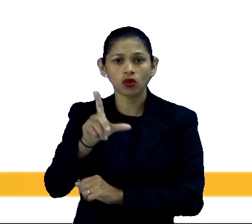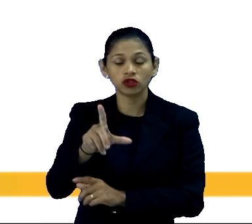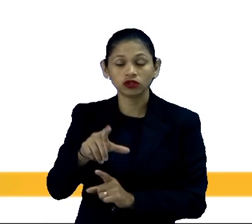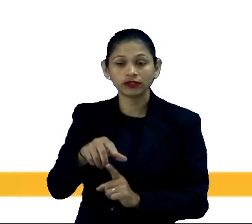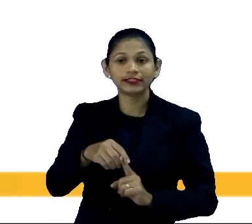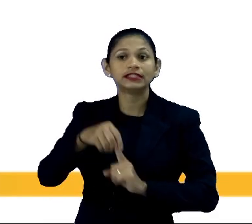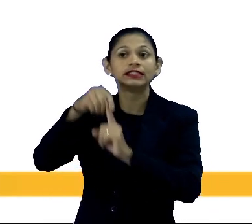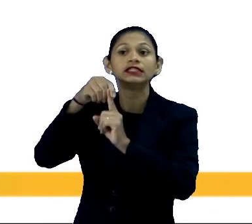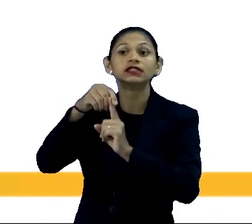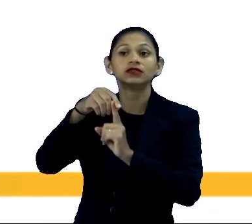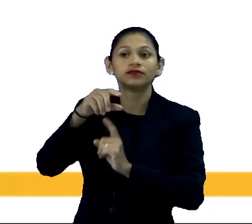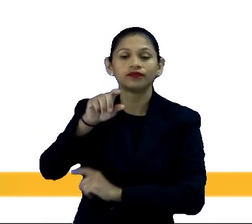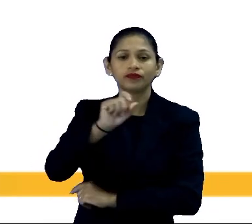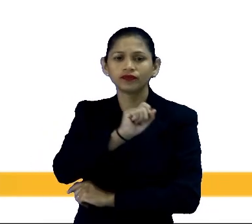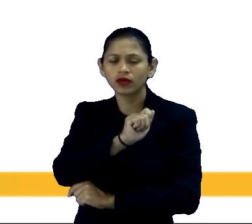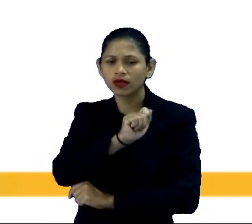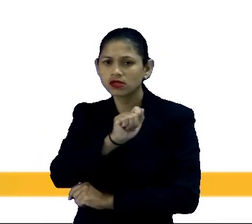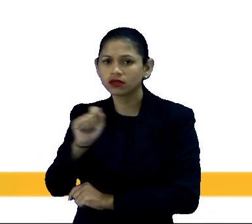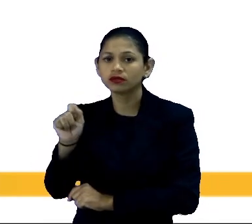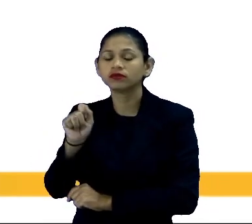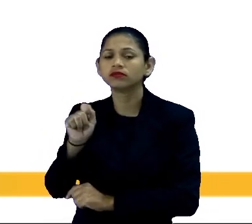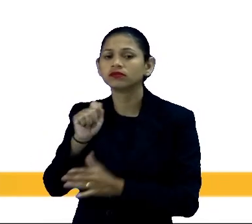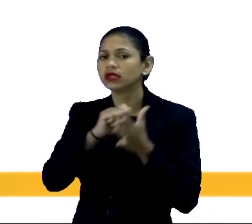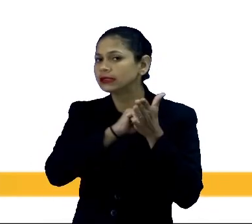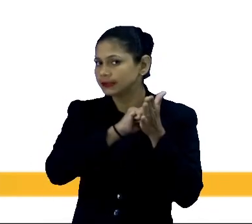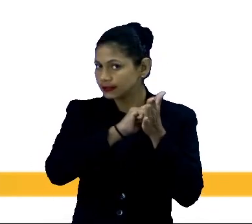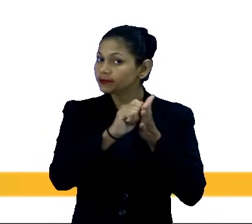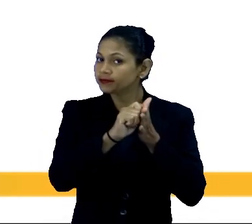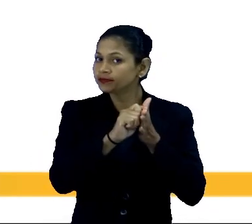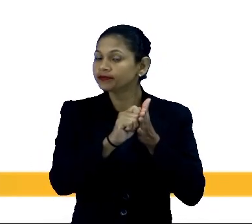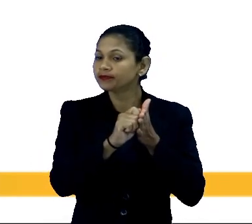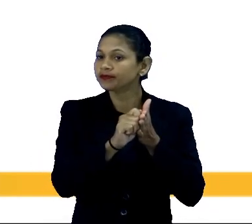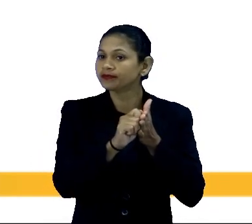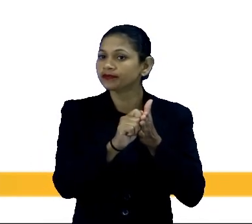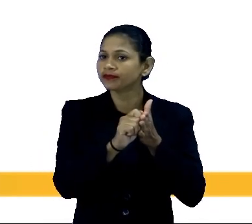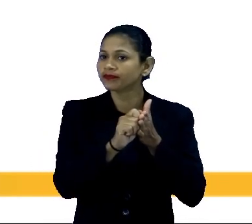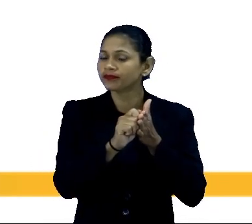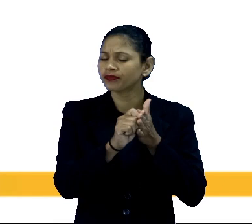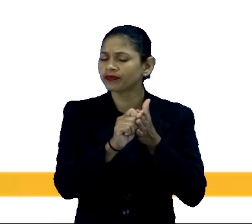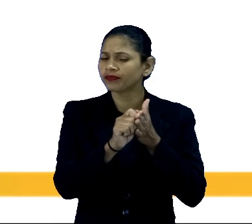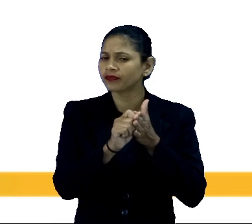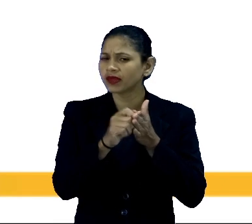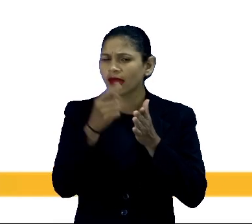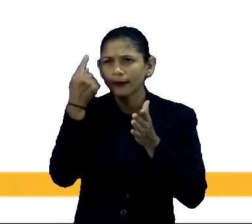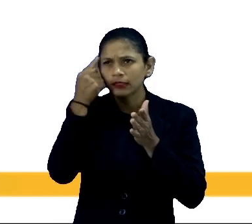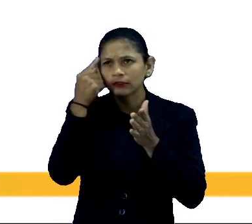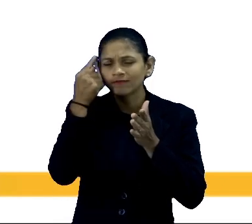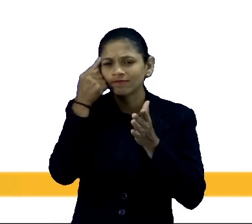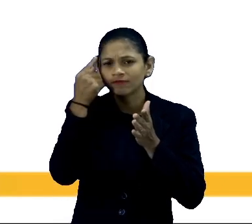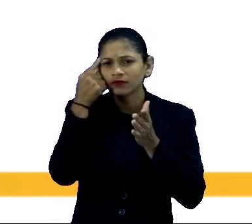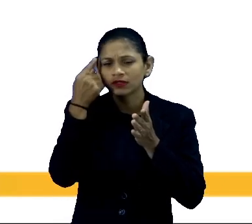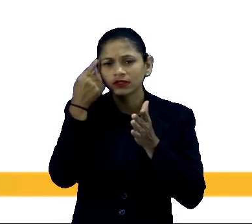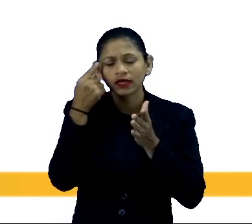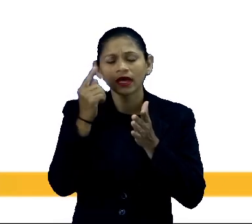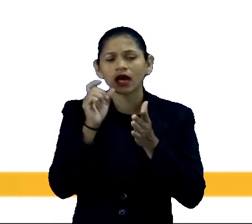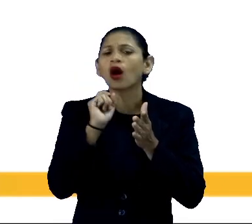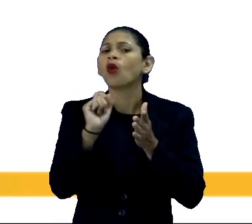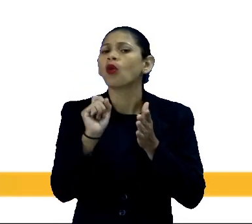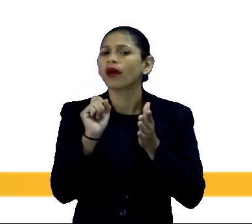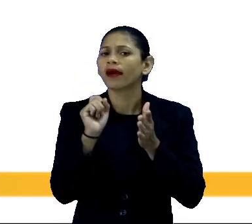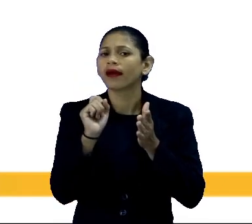é? Palavra meio, né? Então, ela estabelece uma ideia de que? Letra A, modo.